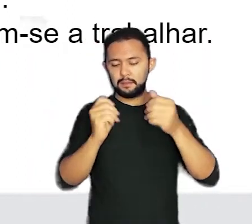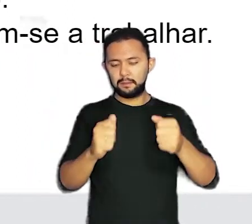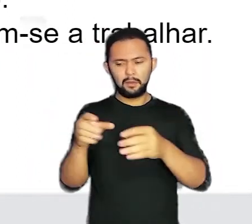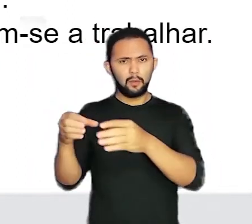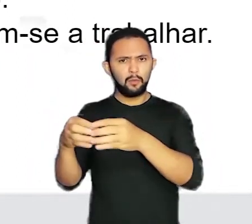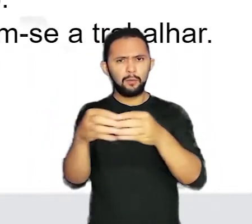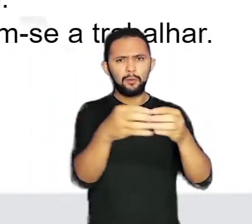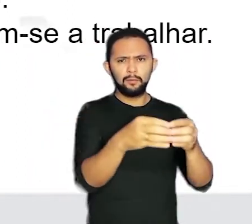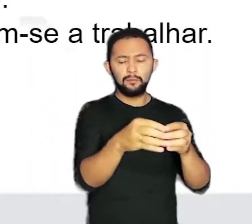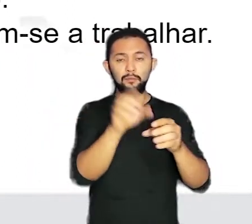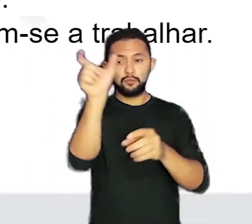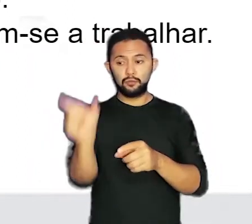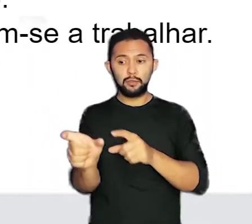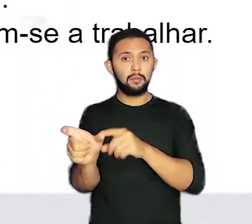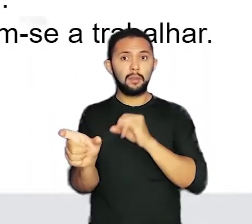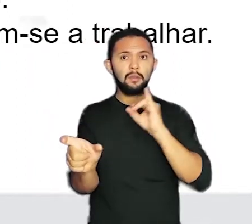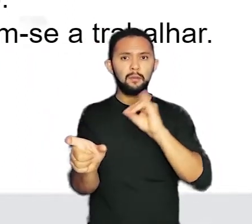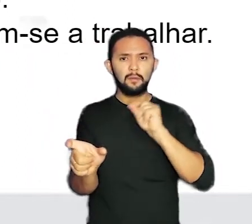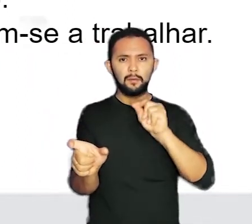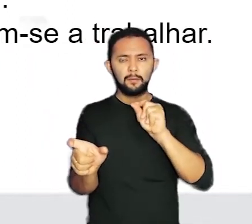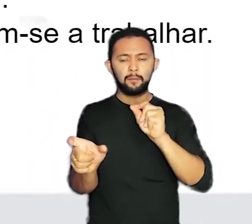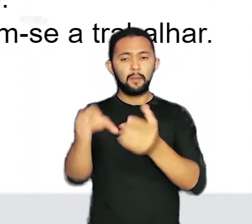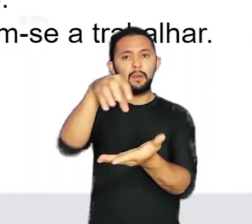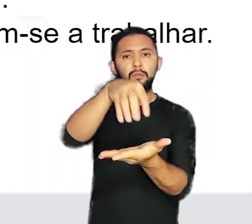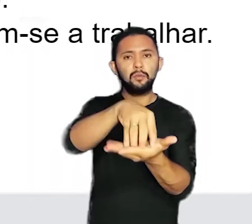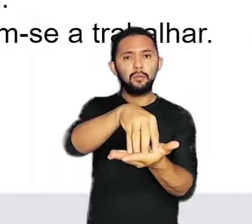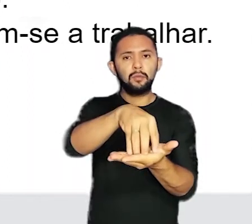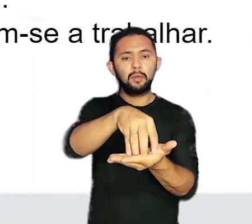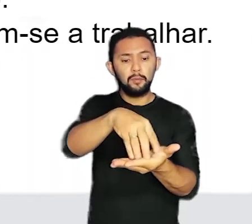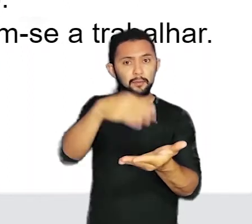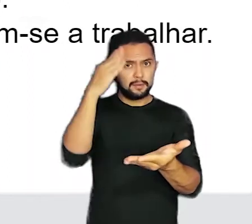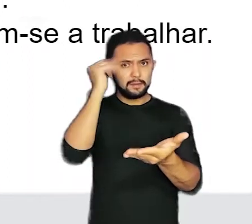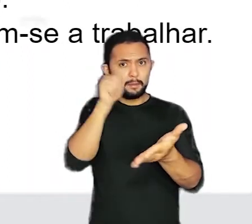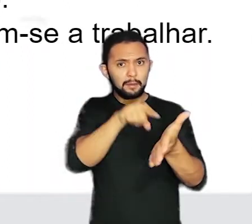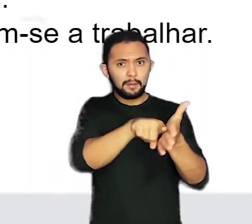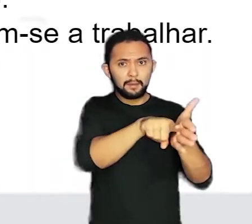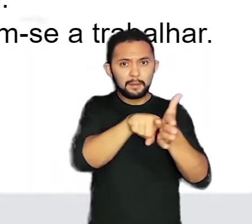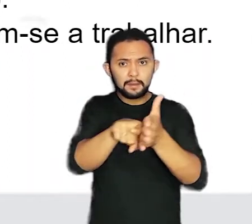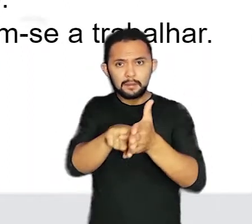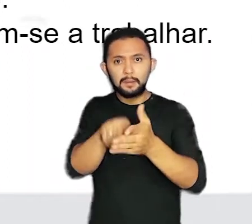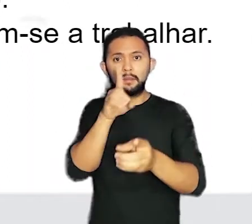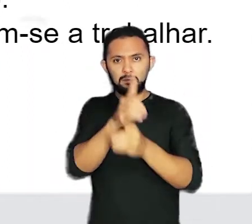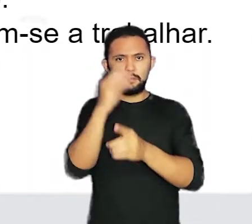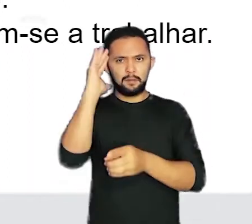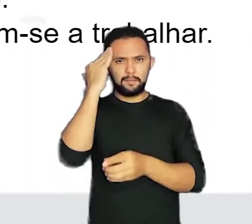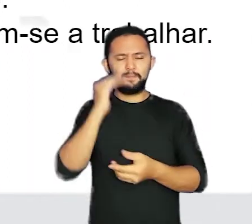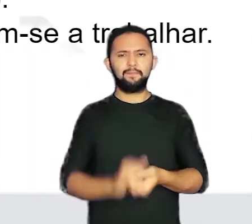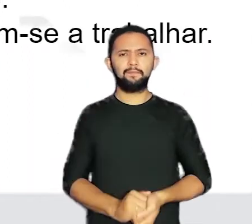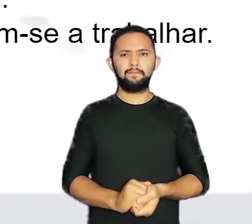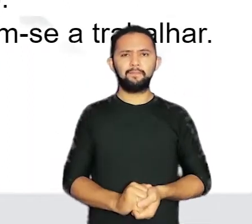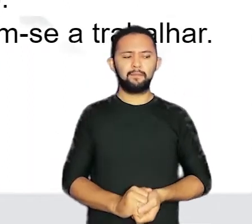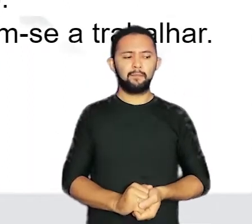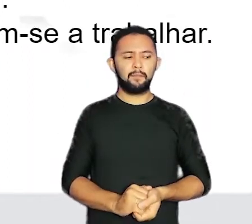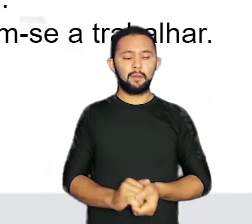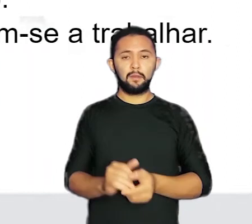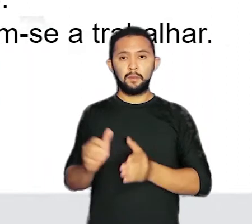levar em consideração o núcleo e não a quantidade de palavras dentro do sujeito, tá bom? Então, o sujeito está aqui, ó, é esta sala